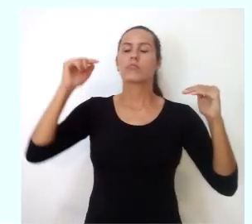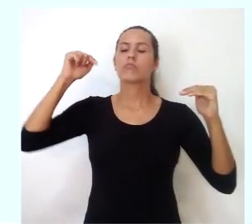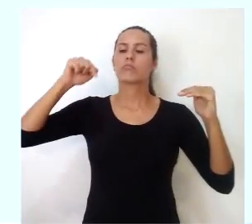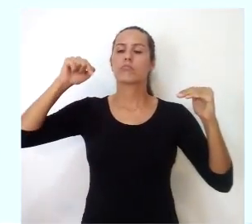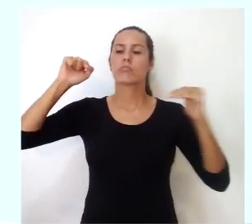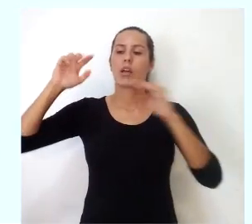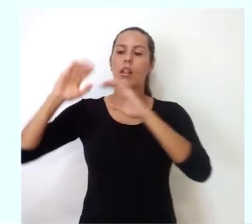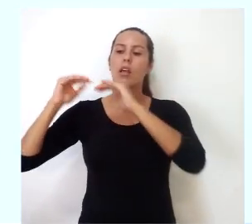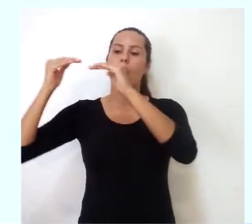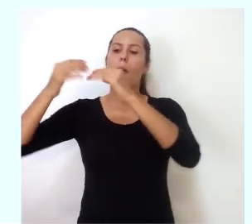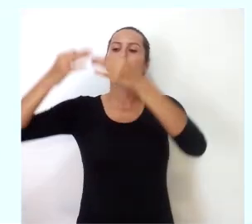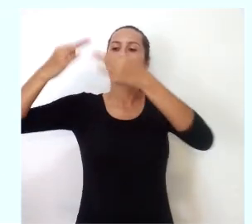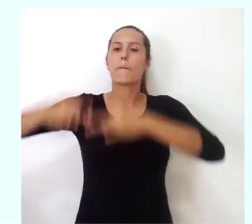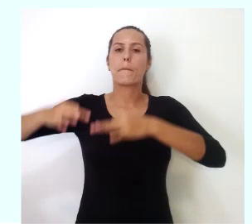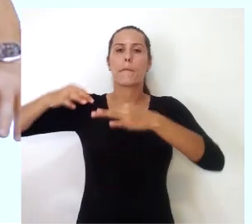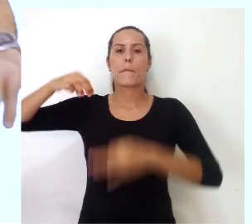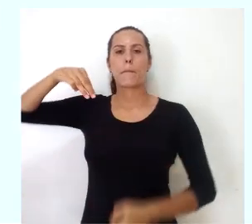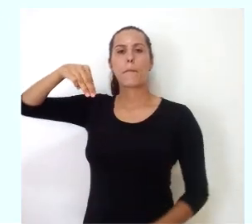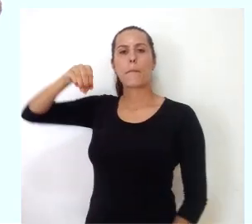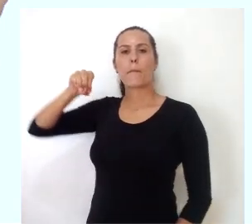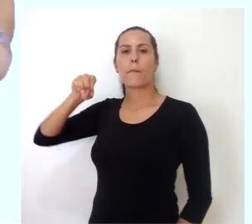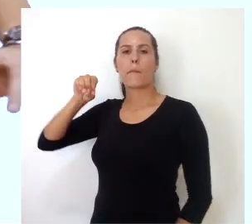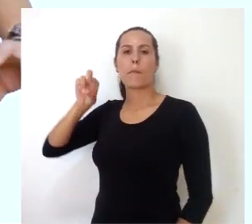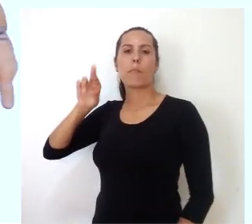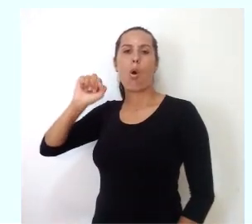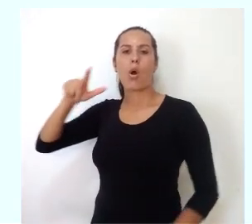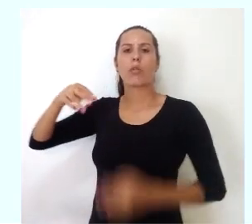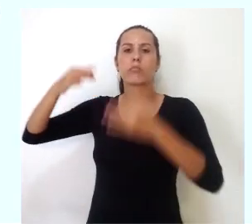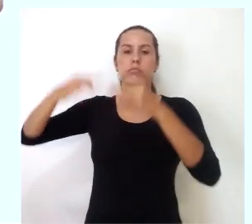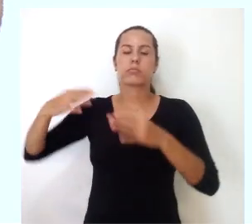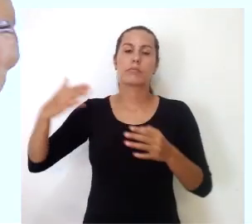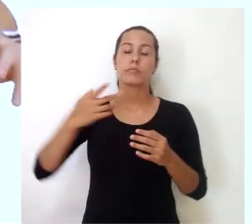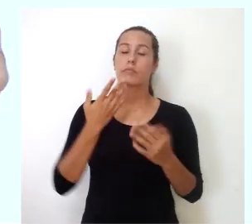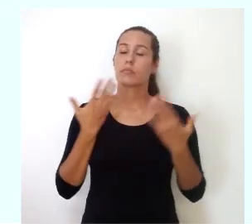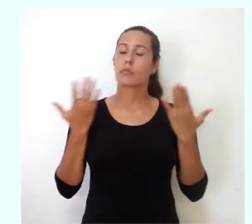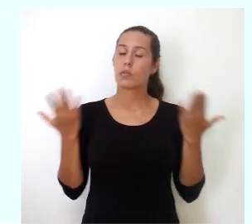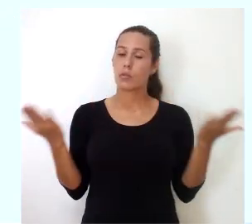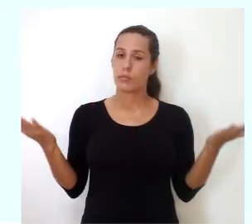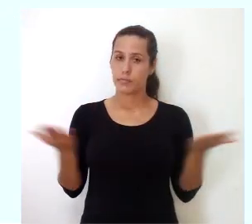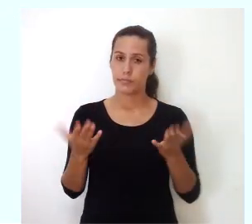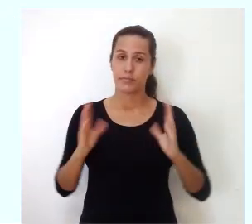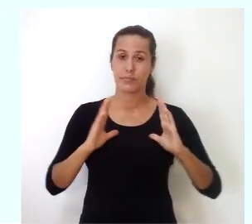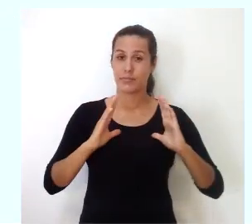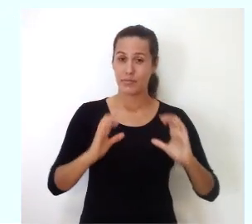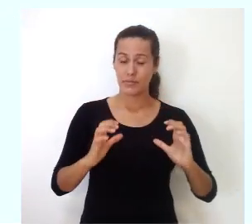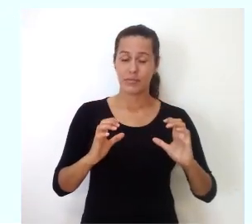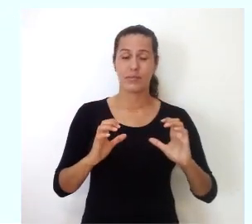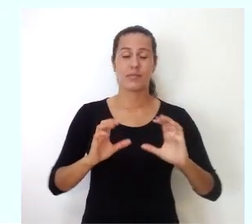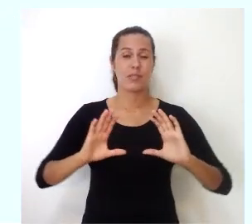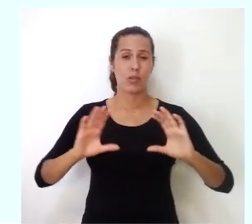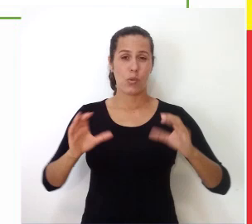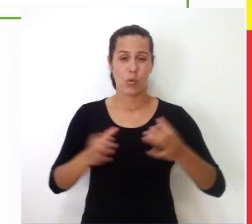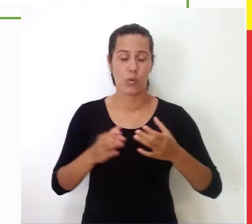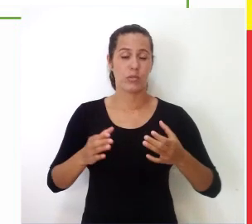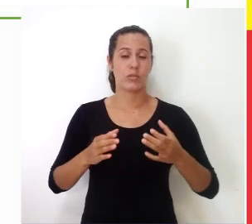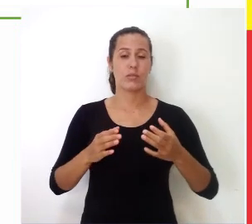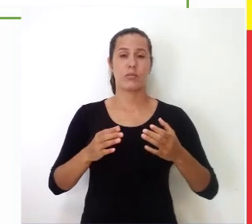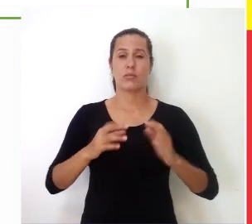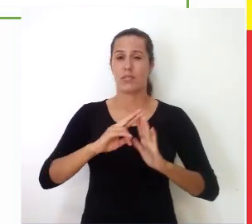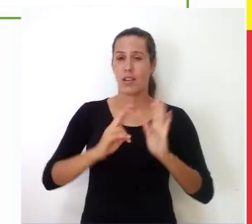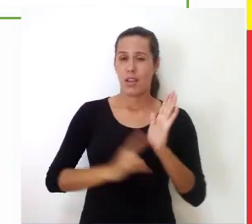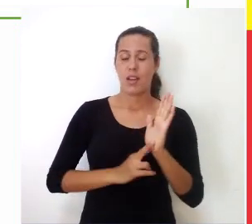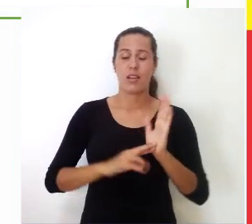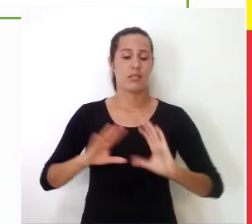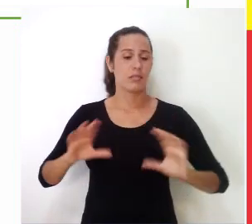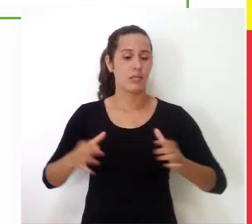de observar aqui, que a ética justamente é esse código de normas de conduta. Então vejam só aqui.